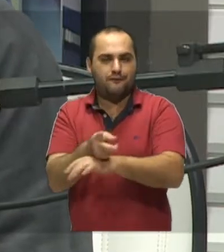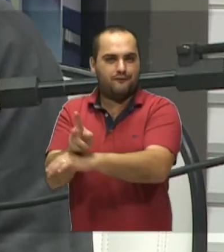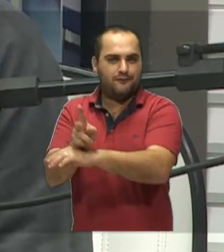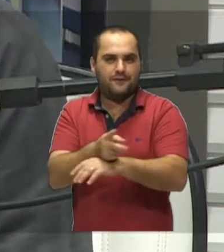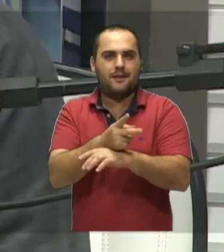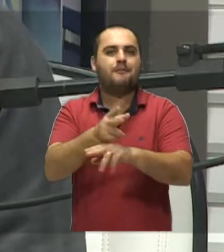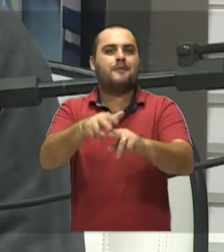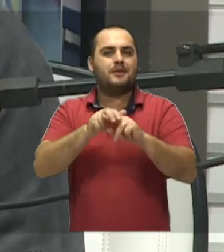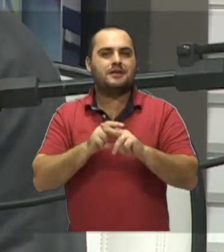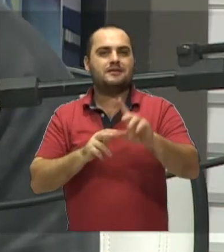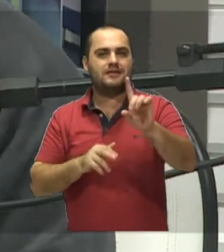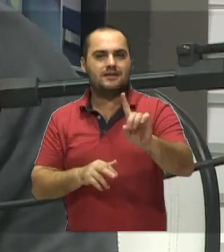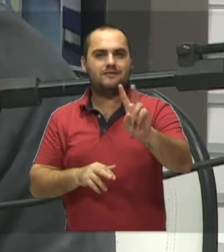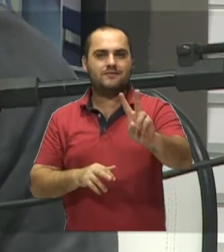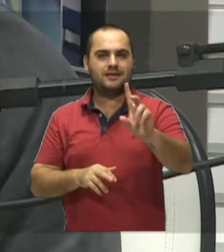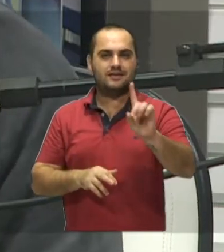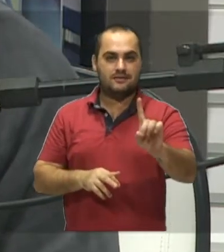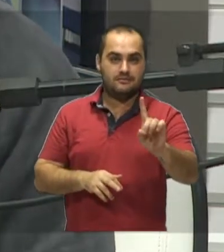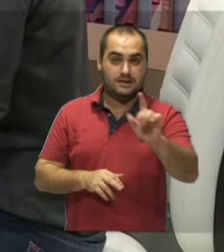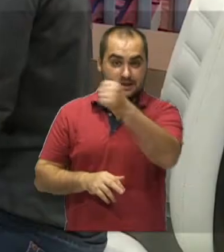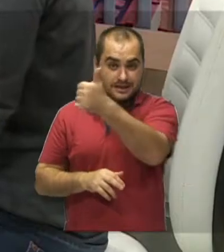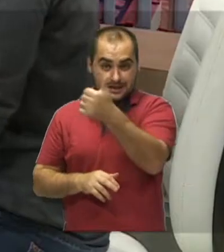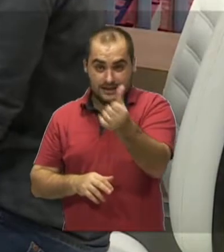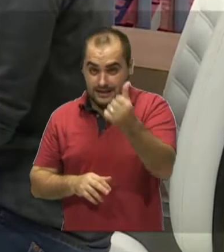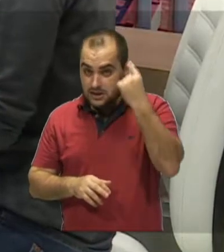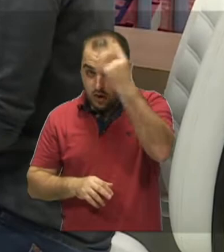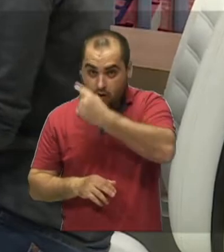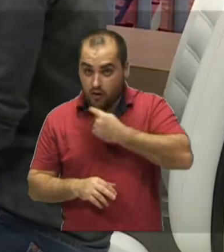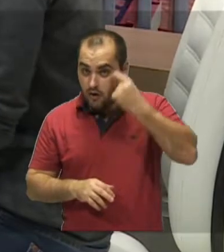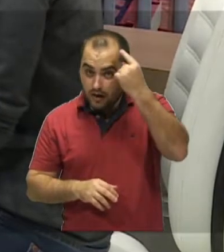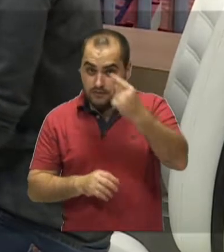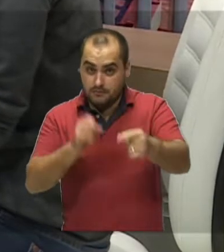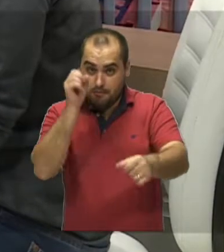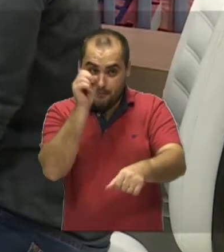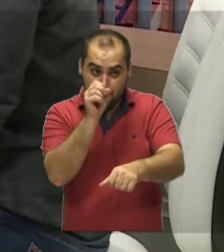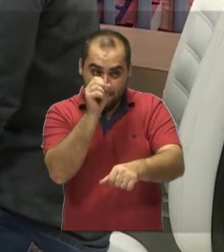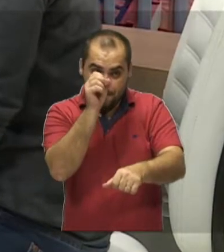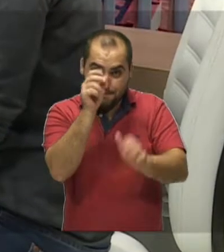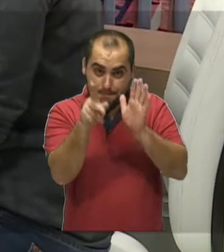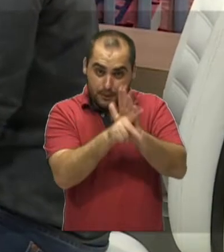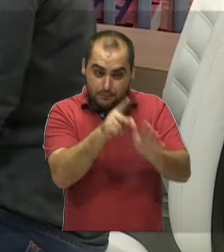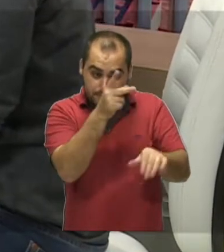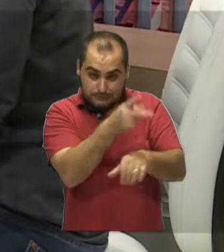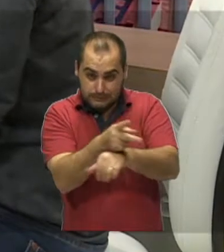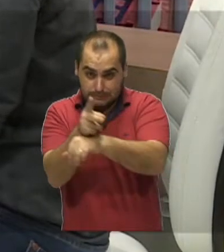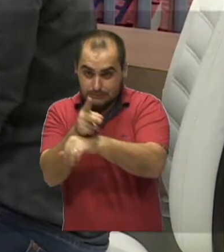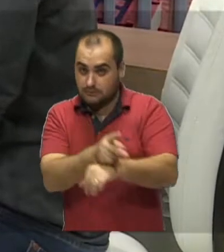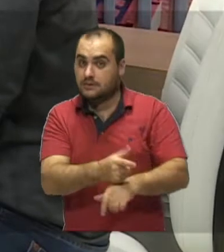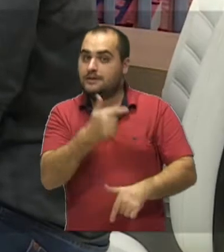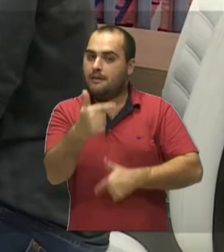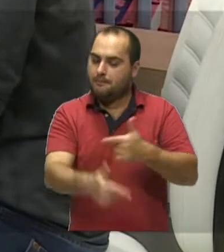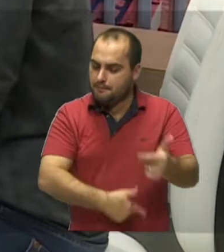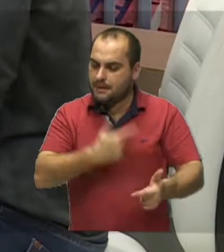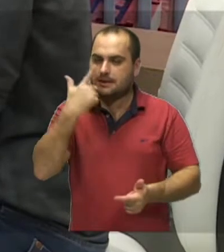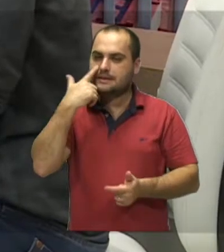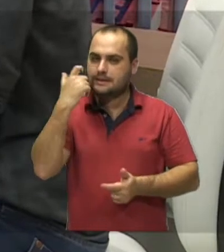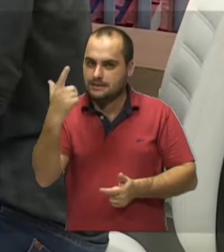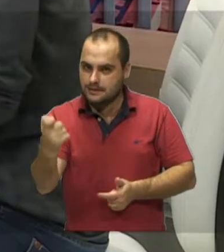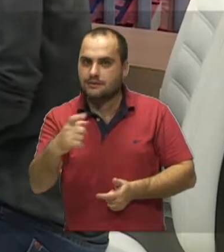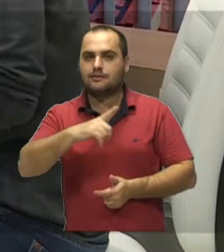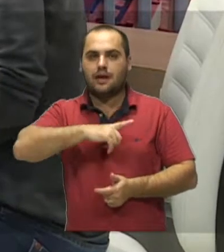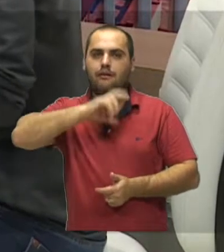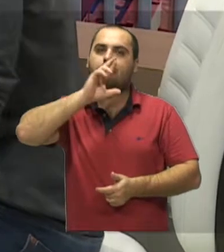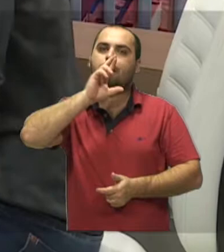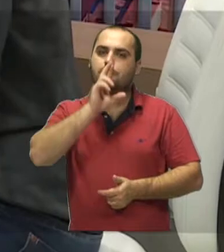isso ele virou um DVD. Foram 16 horas de gravação. Então, foi um trabalho muito interessante, muito bacana e que teve um resultado pra